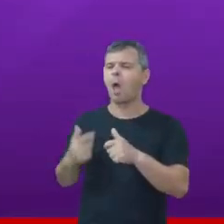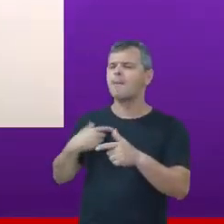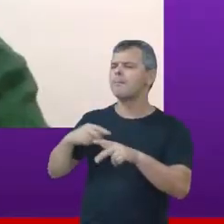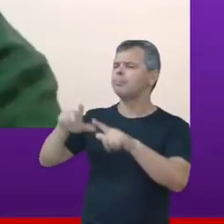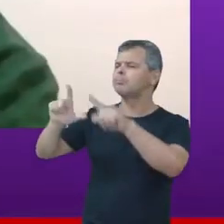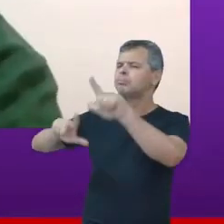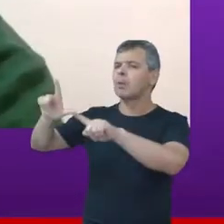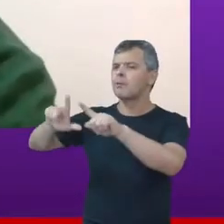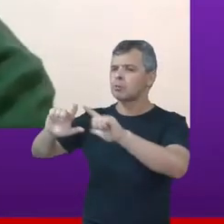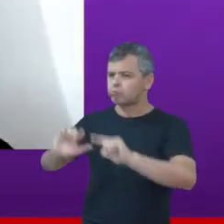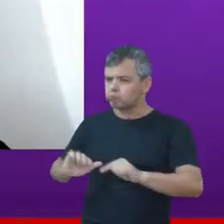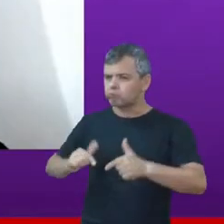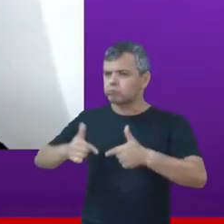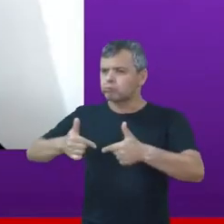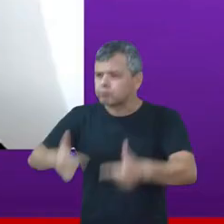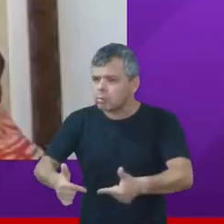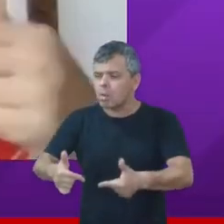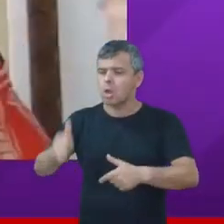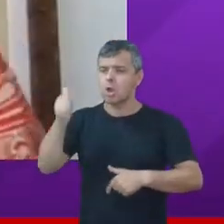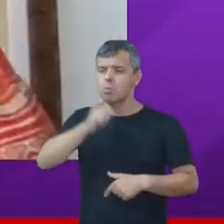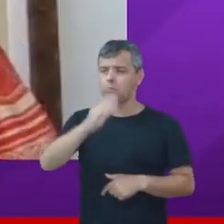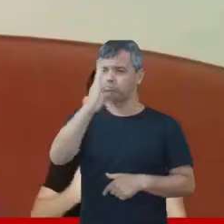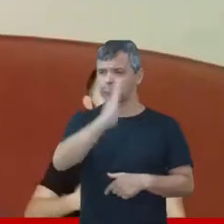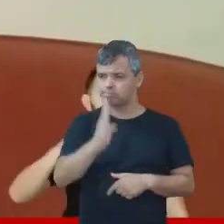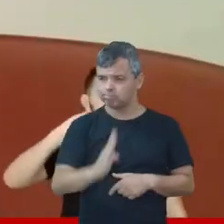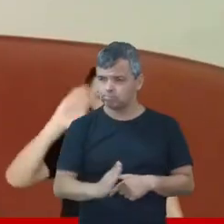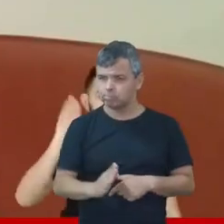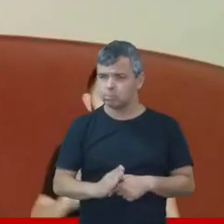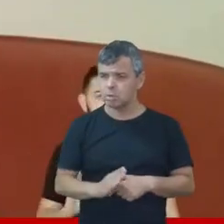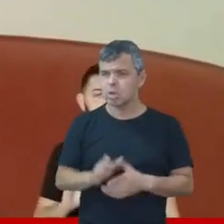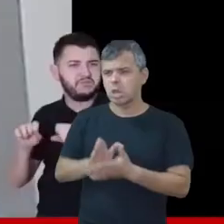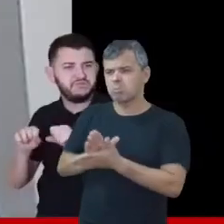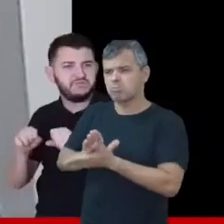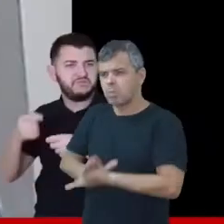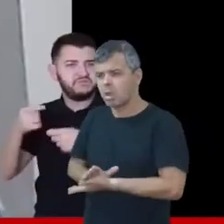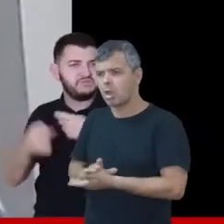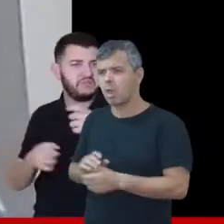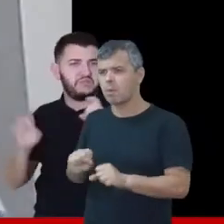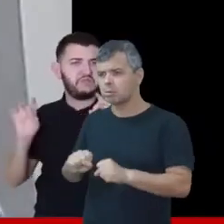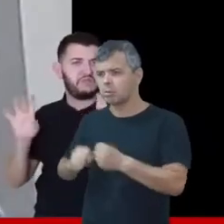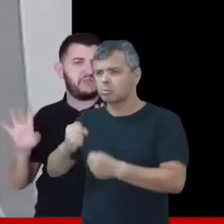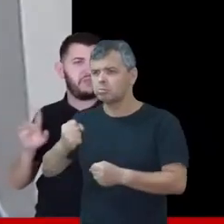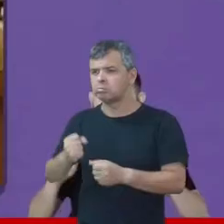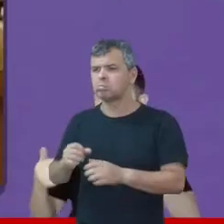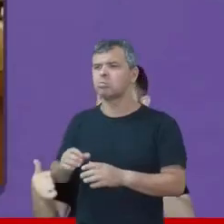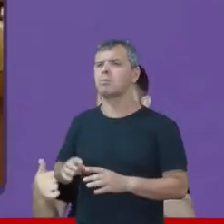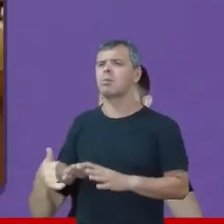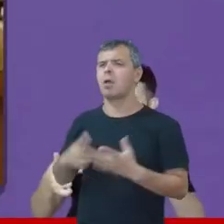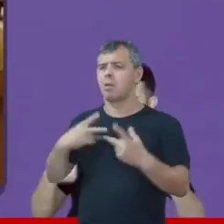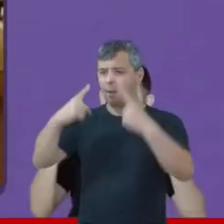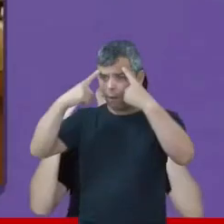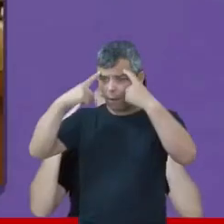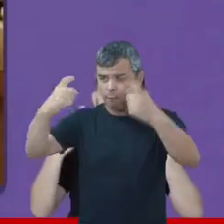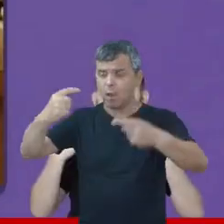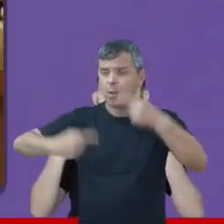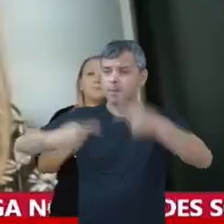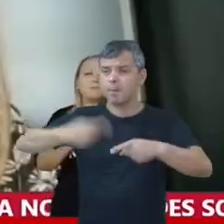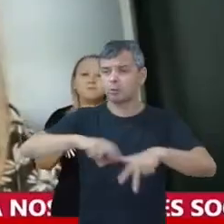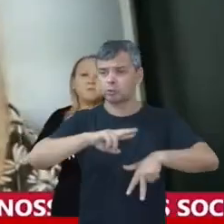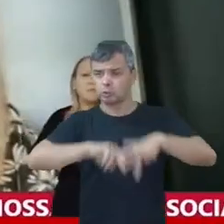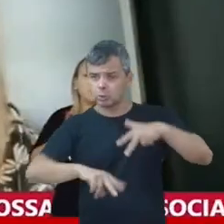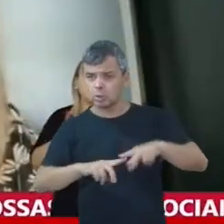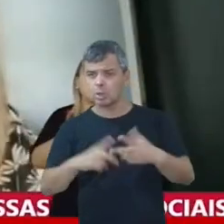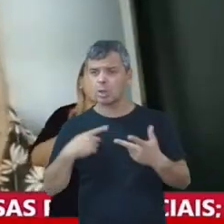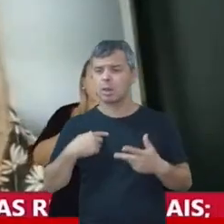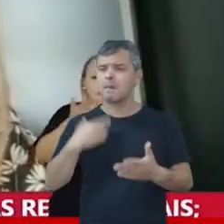que encara os desafios das mulheres brasileiras, a misoginia, discriminação, a violência política de gênero,